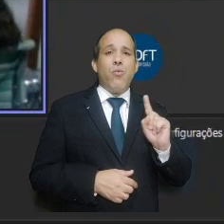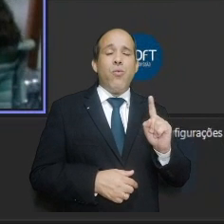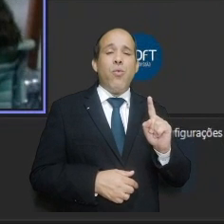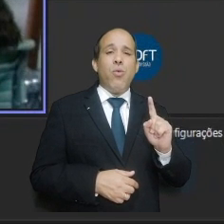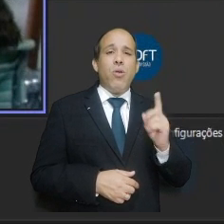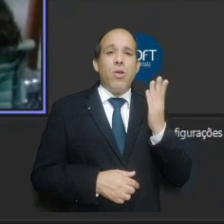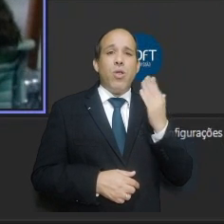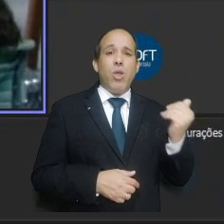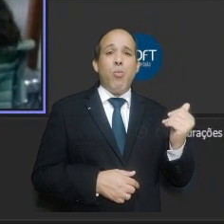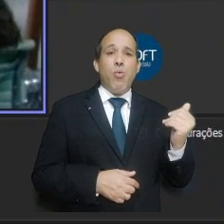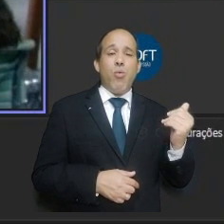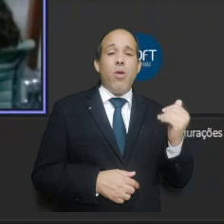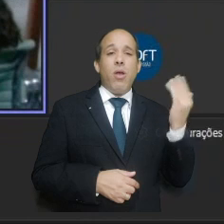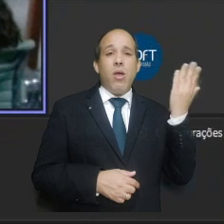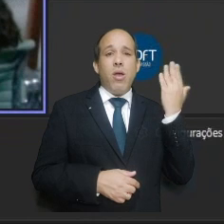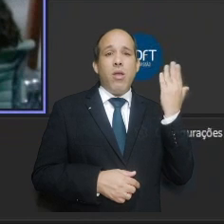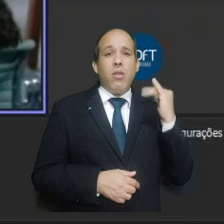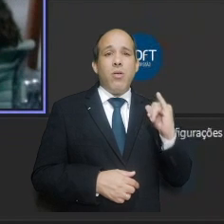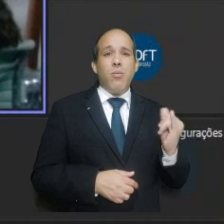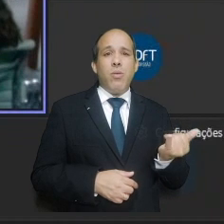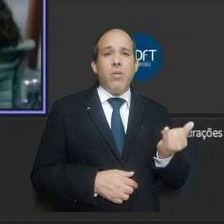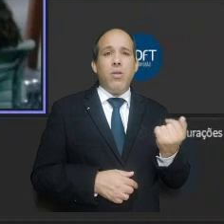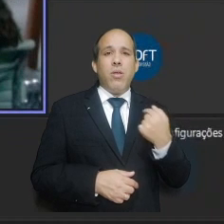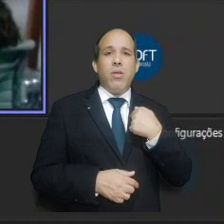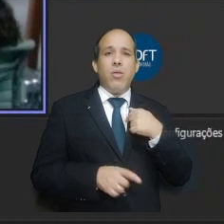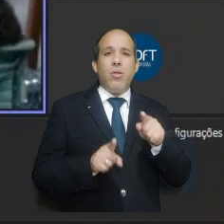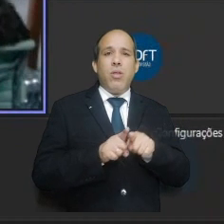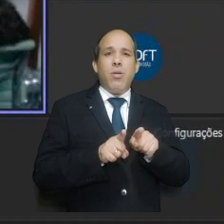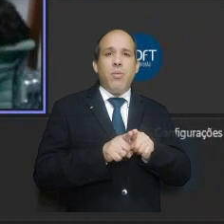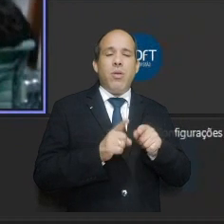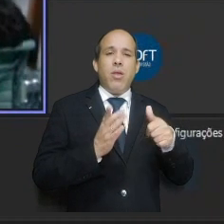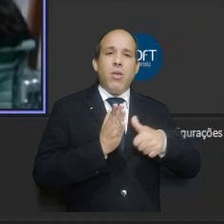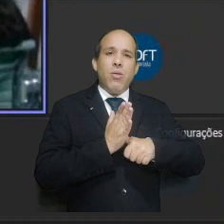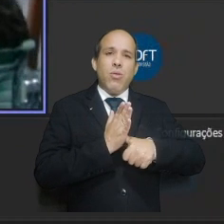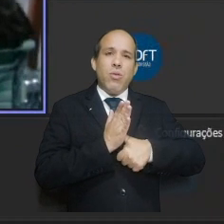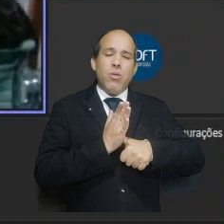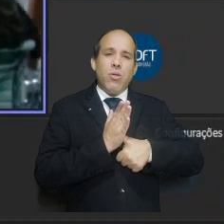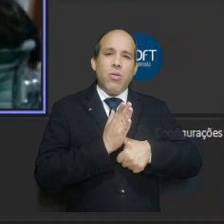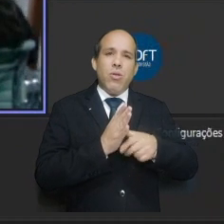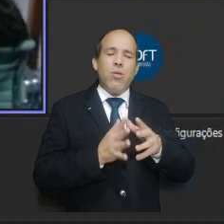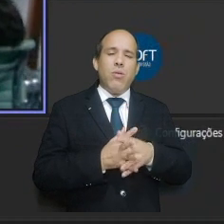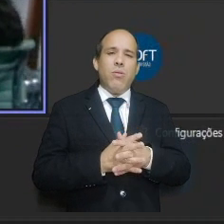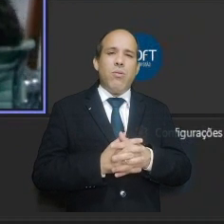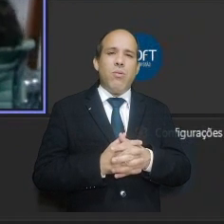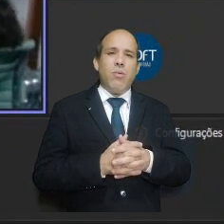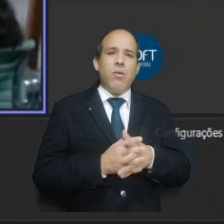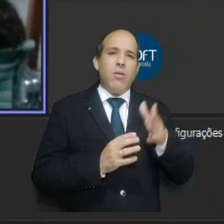ex-presidente deixou de comparecer à convocação. Naquela oportunidade, eu, como associado